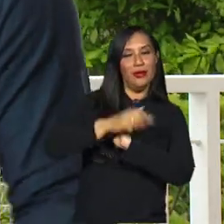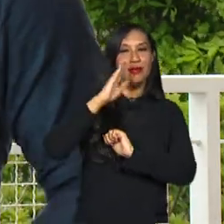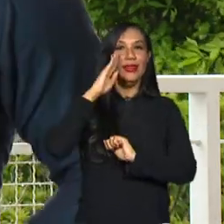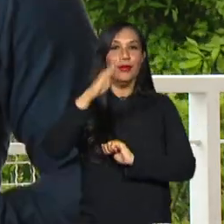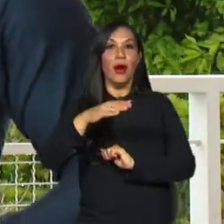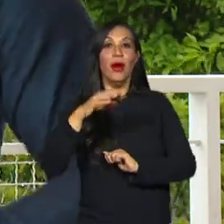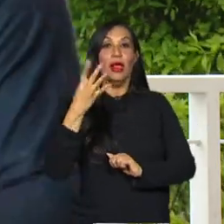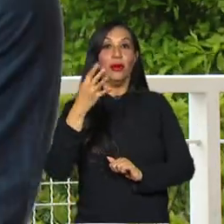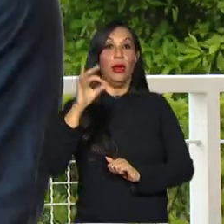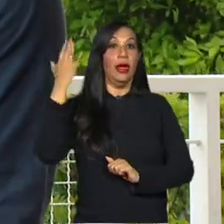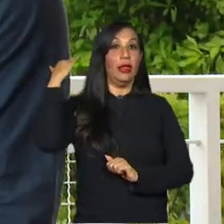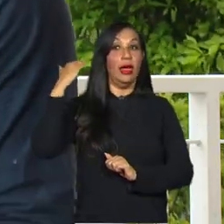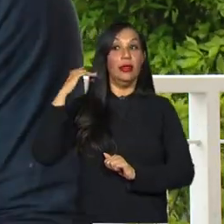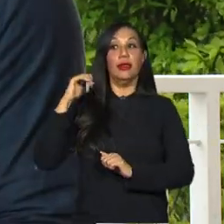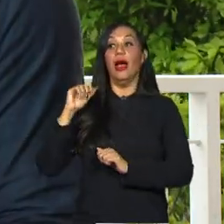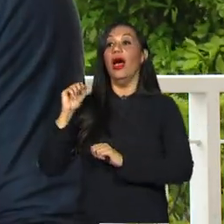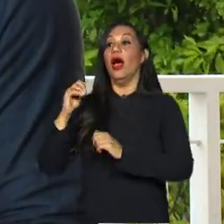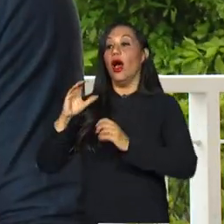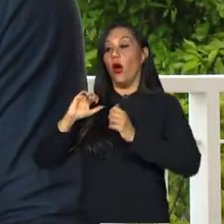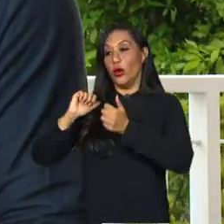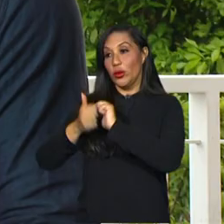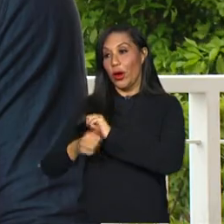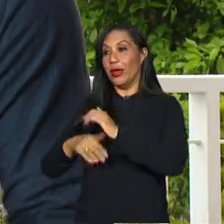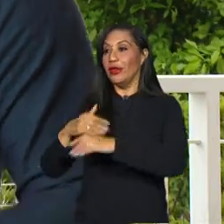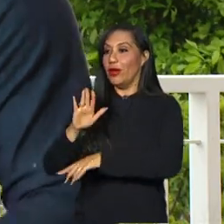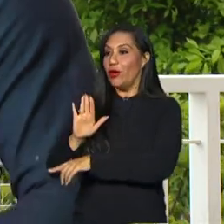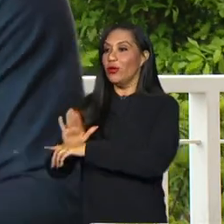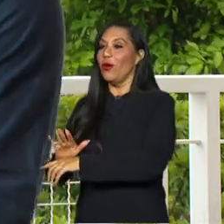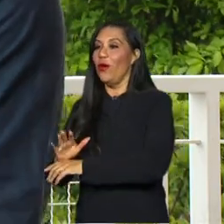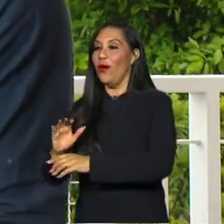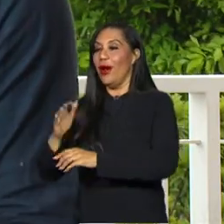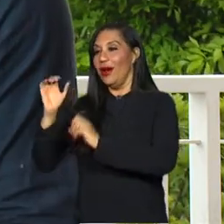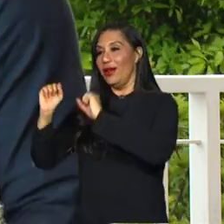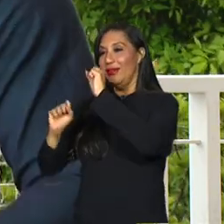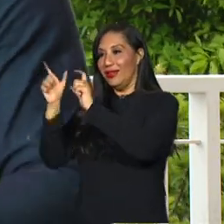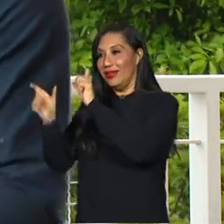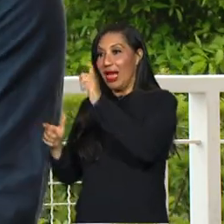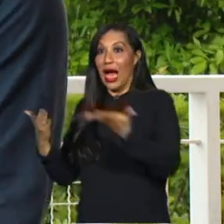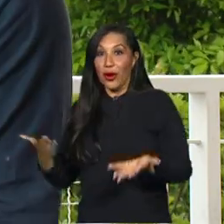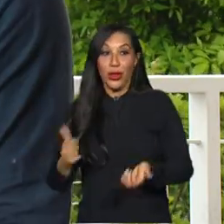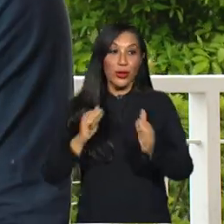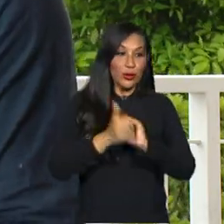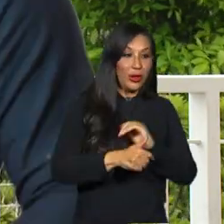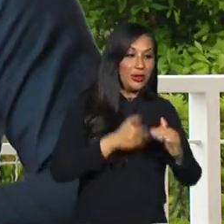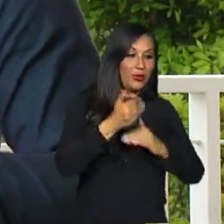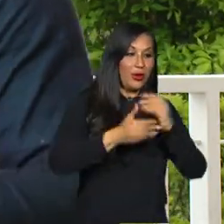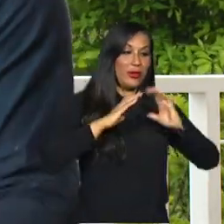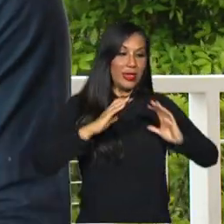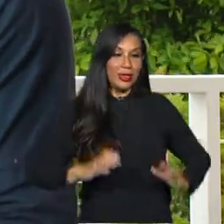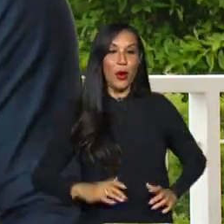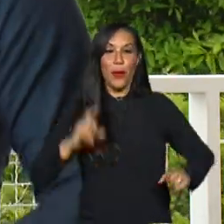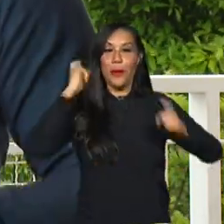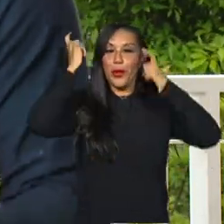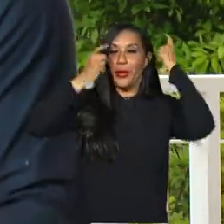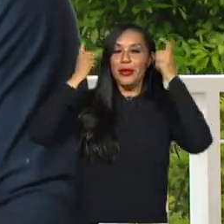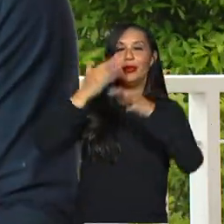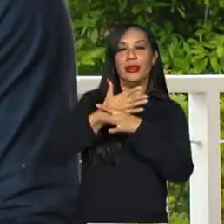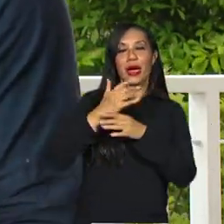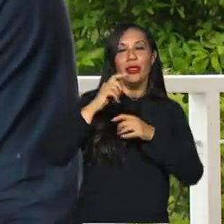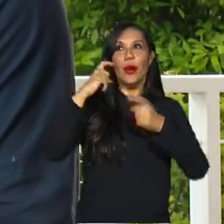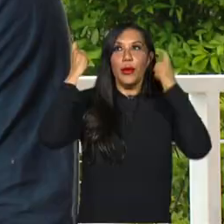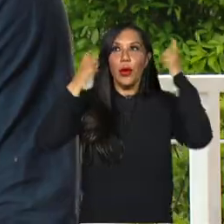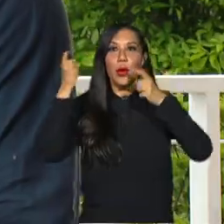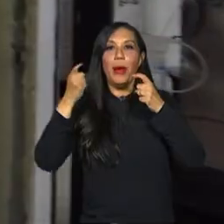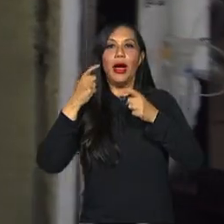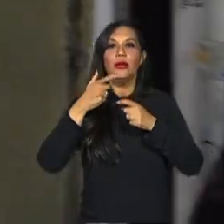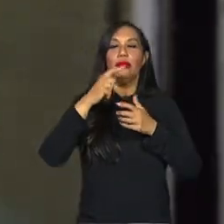década de 40, o esporte desenvolve o operário. No século XXI, o esporte desenvolve o cidadão, preocupado com a cidade, com outros aspectos, além só da